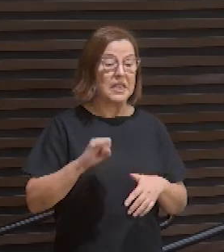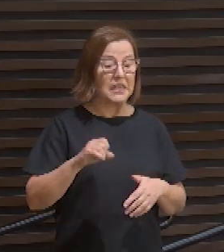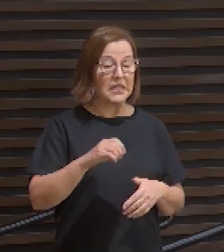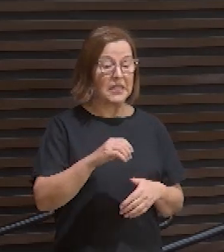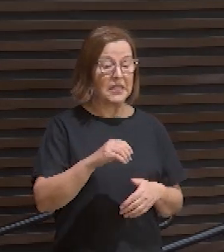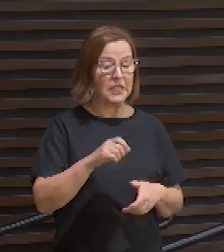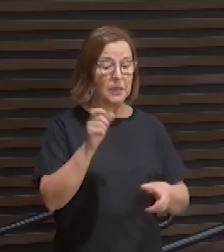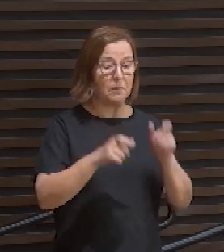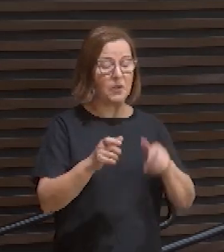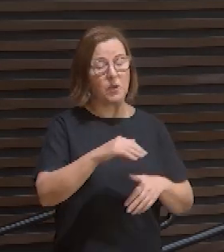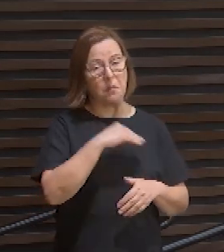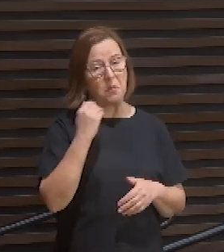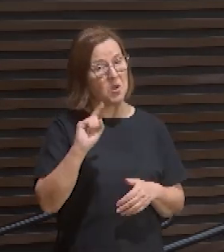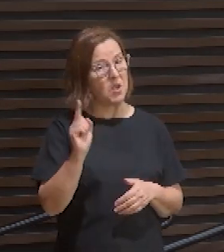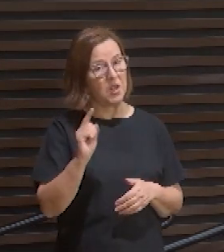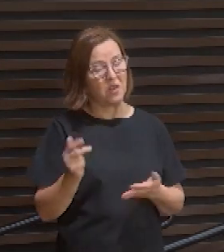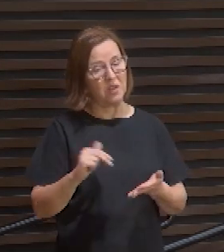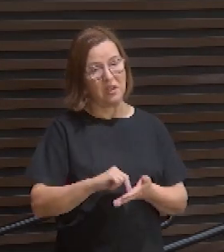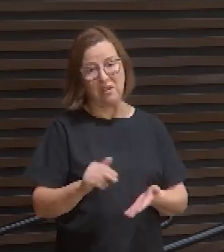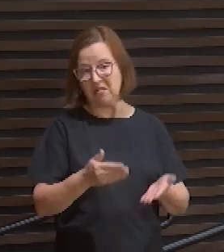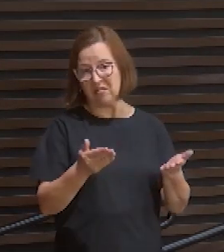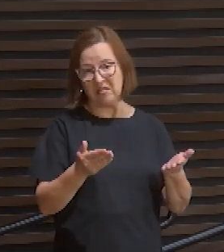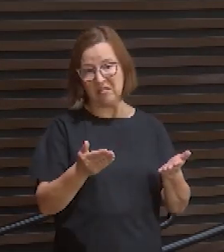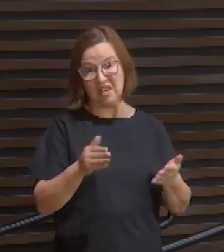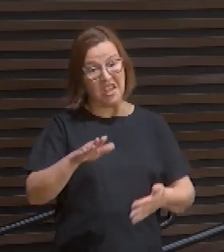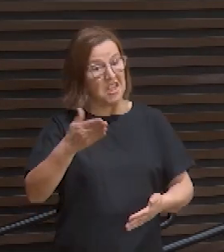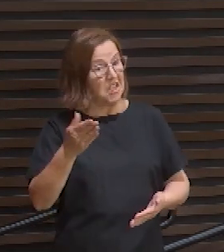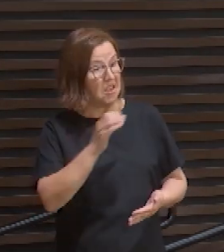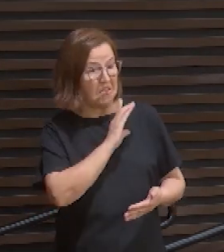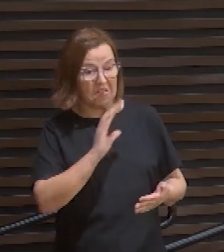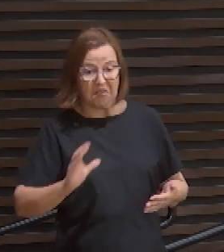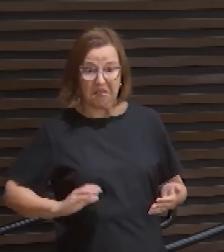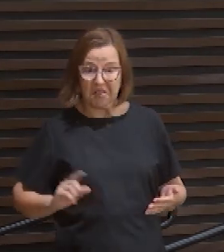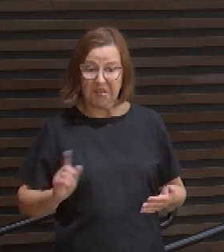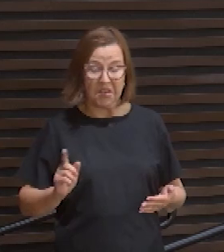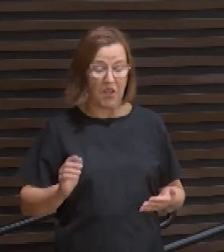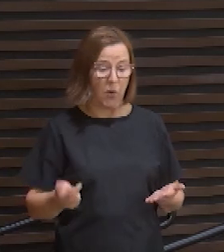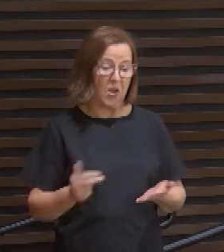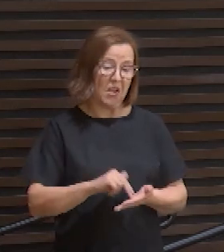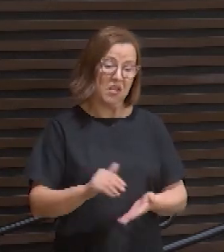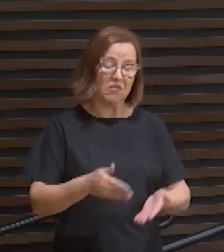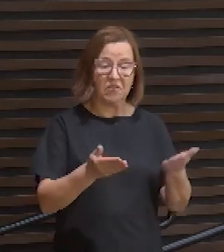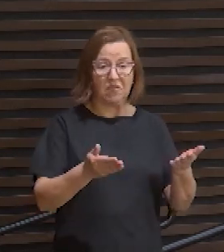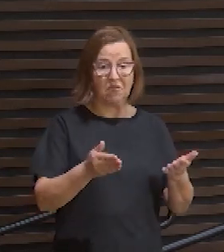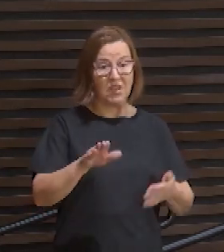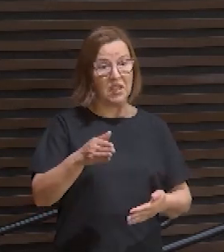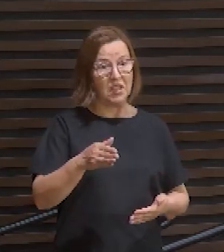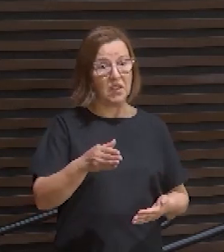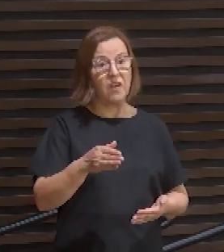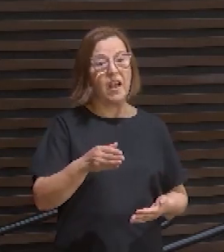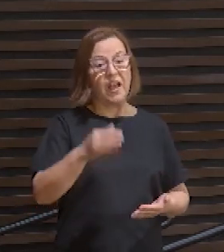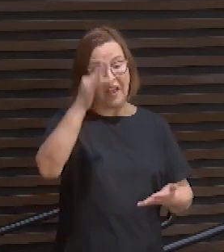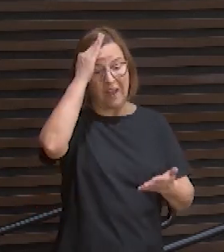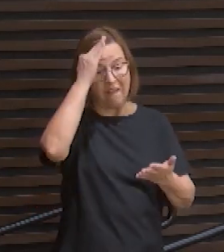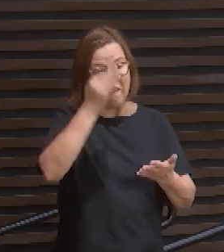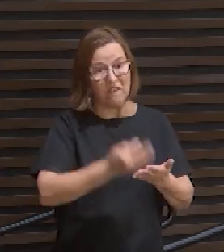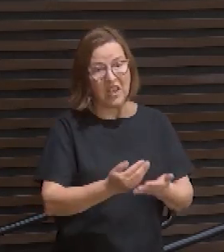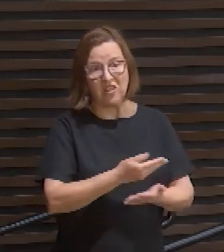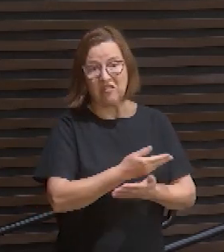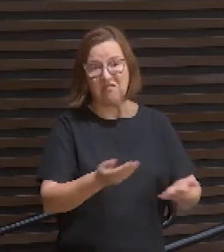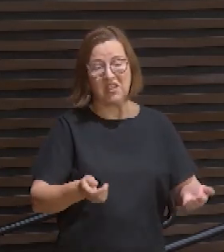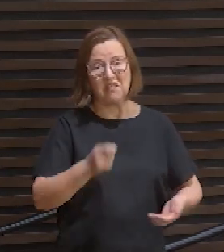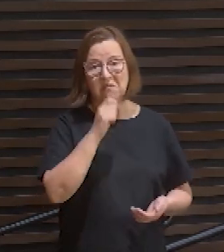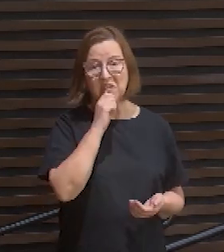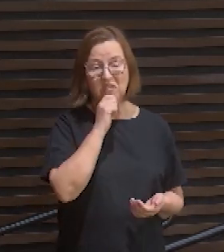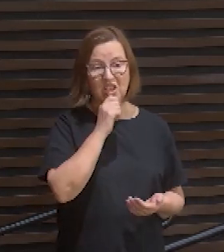também Cristo não ressuscitou. E se Cristo não ressuscitou, é vã a vossa fé, e olha aqui, ainda permaneceis nos